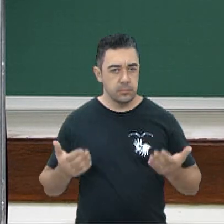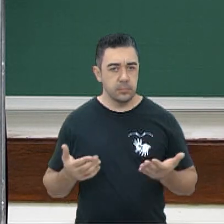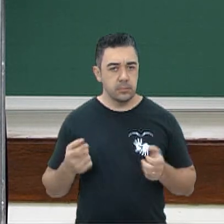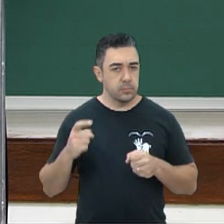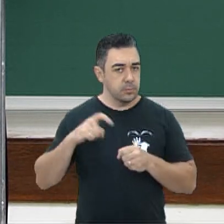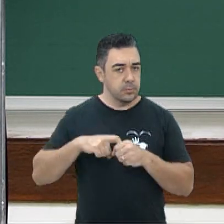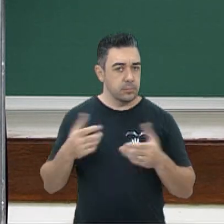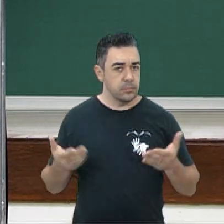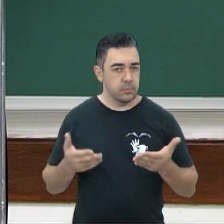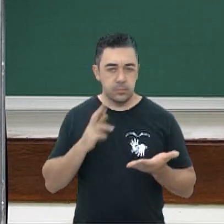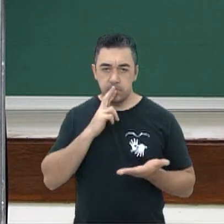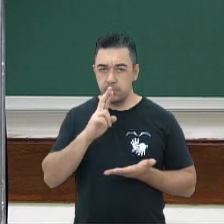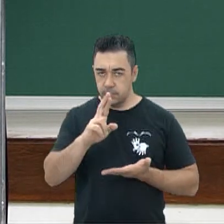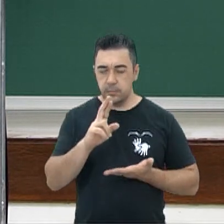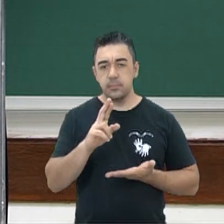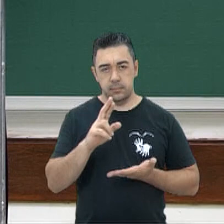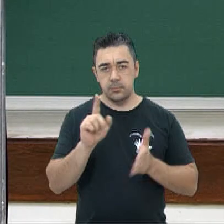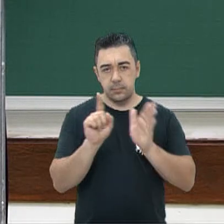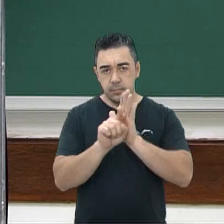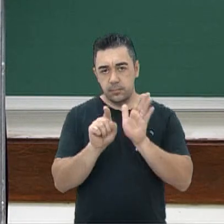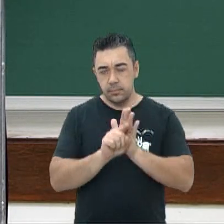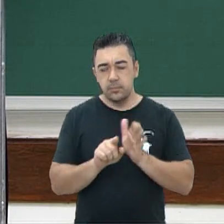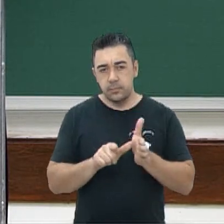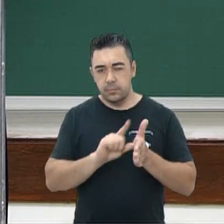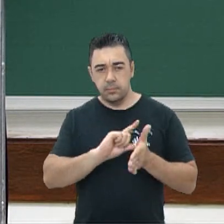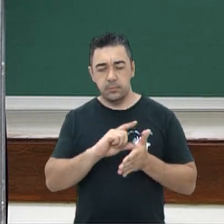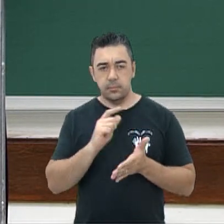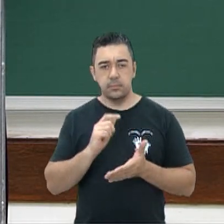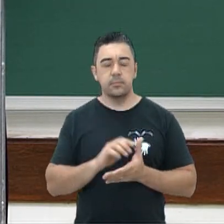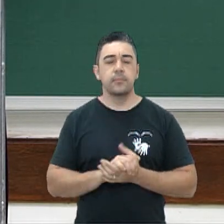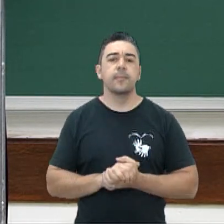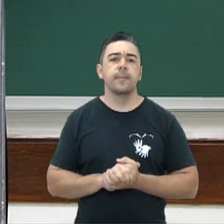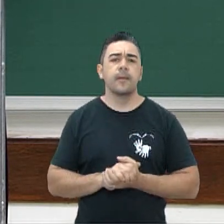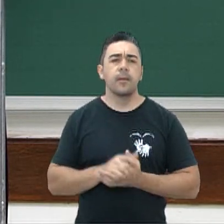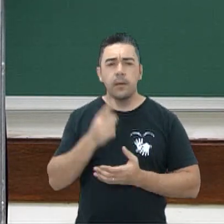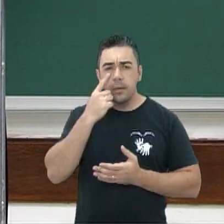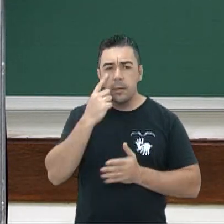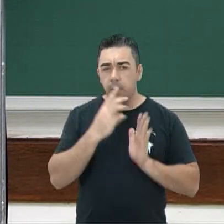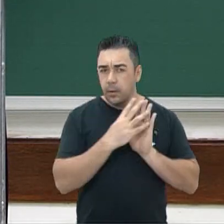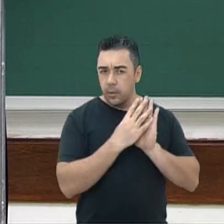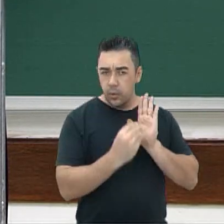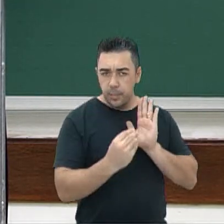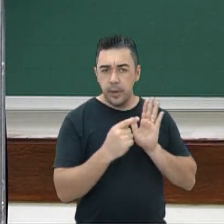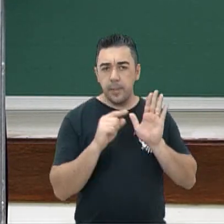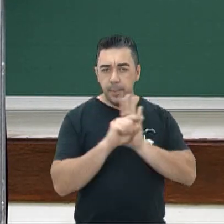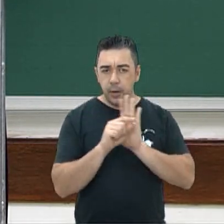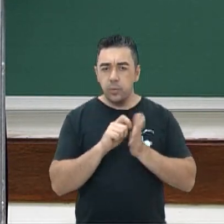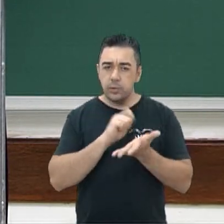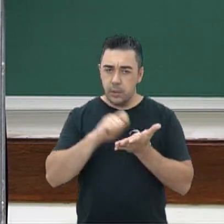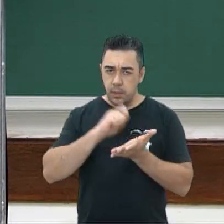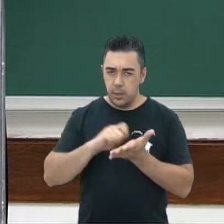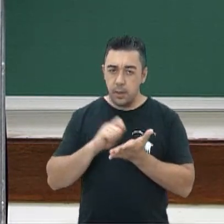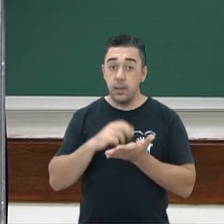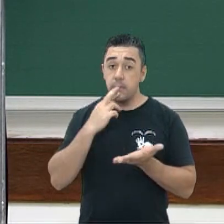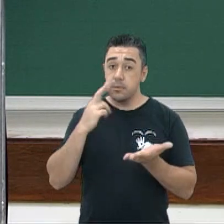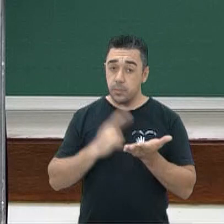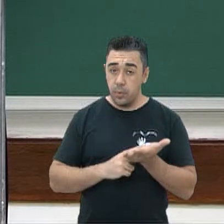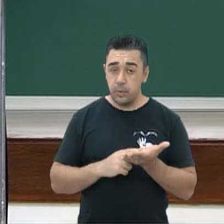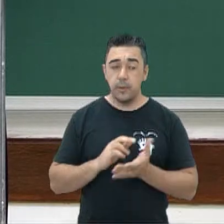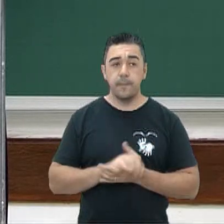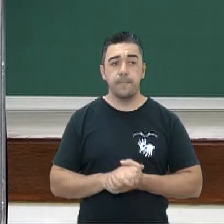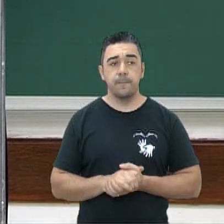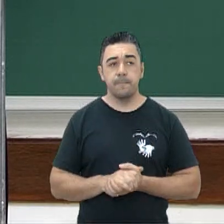Então voltamos para resolver a nossa questão da atividade anterior. Então aqui, ó, copie as perguntas abaixo no seu caderno e responda,